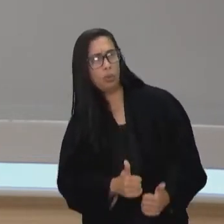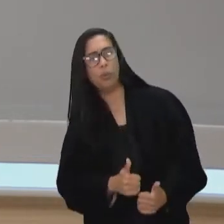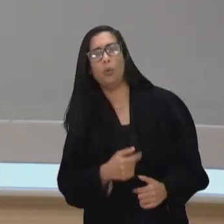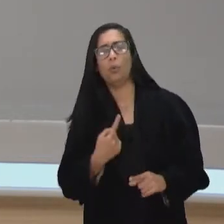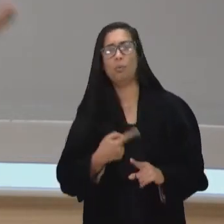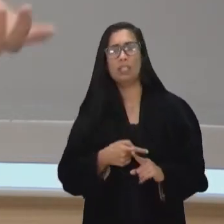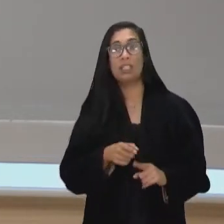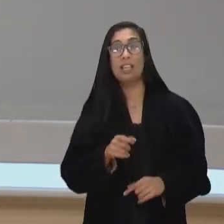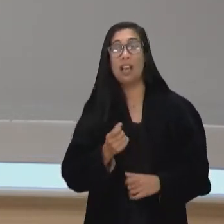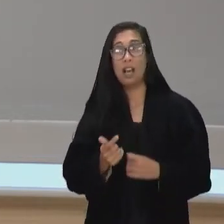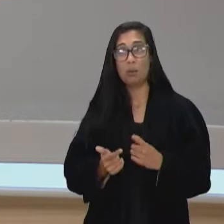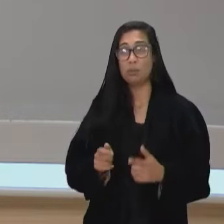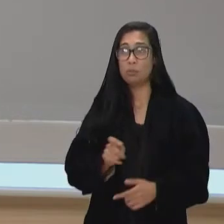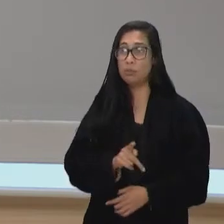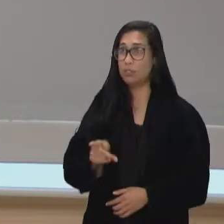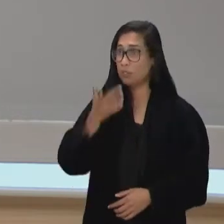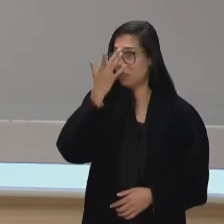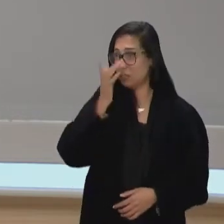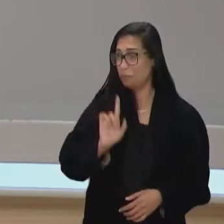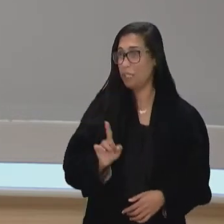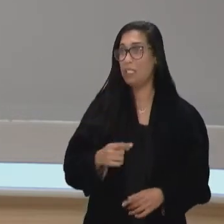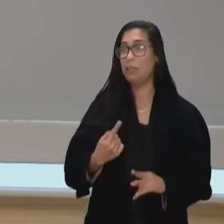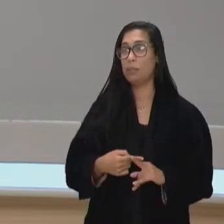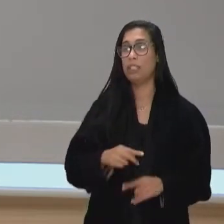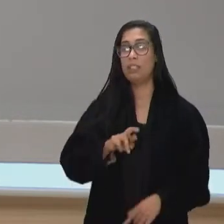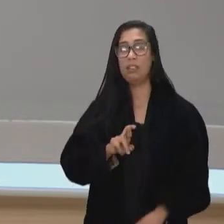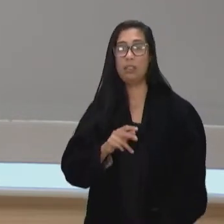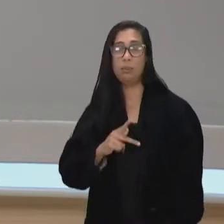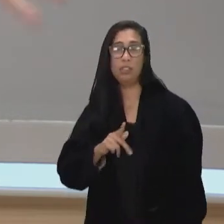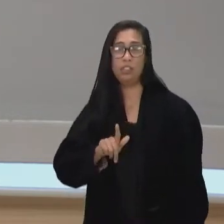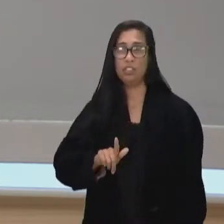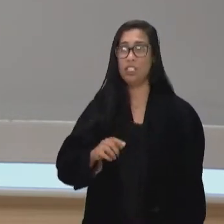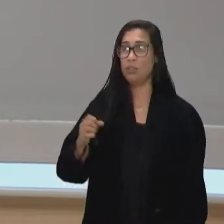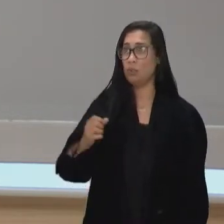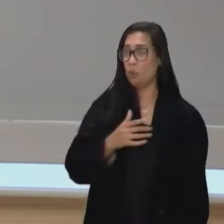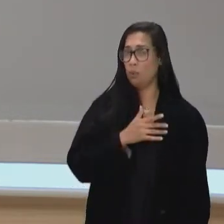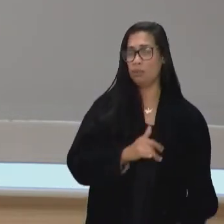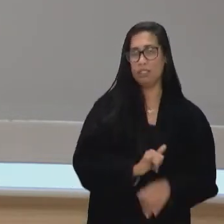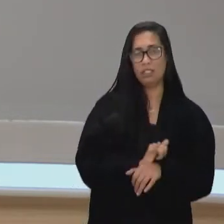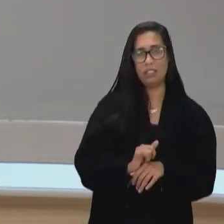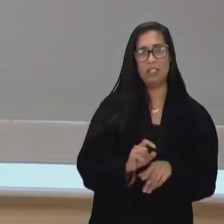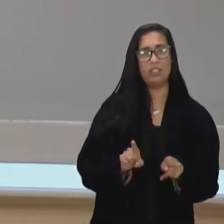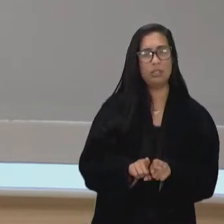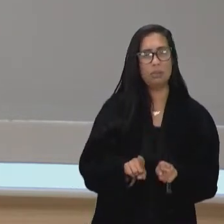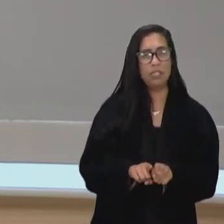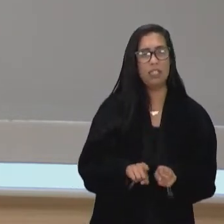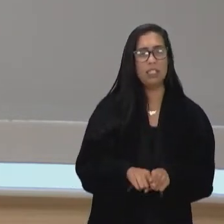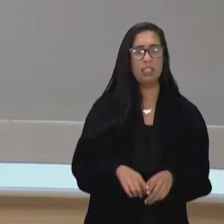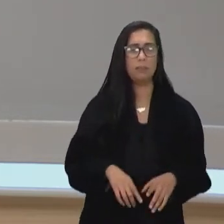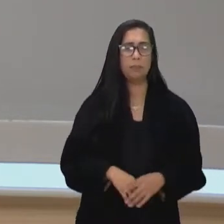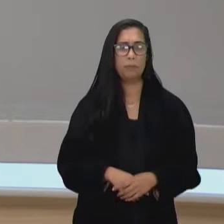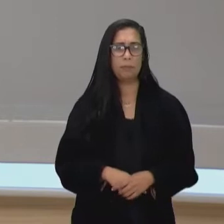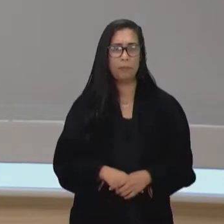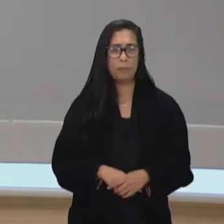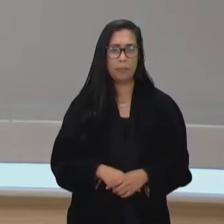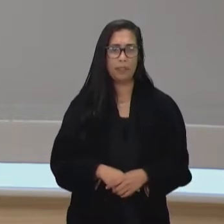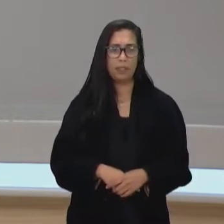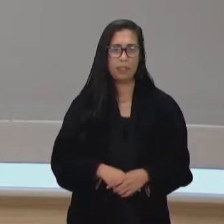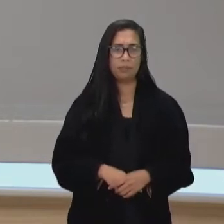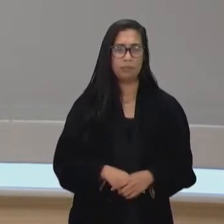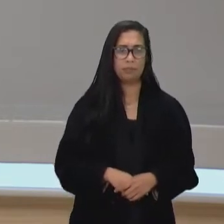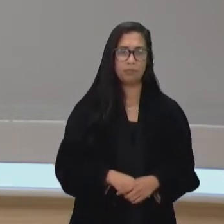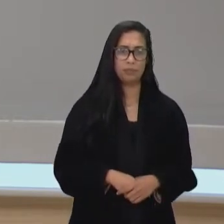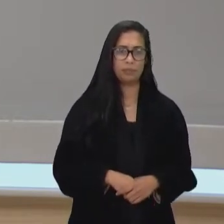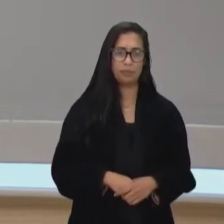porque Sim, né, é um assunto novo. Eles só tiveram a matéria mesmo quando as aulas começaram, dos